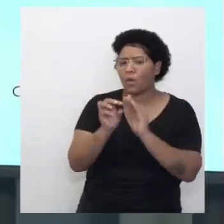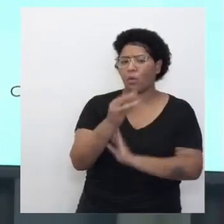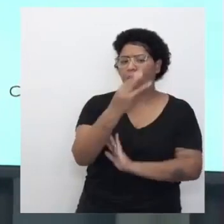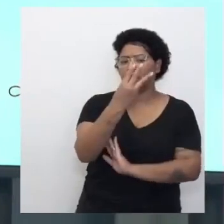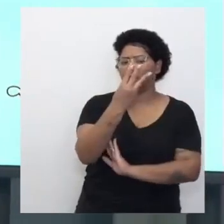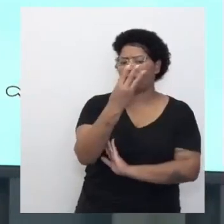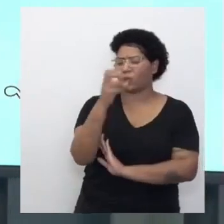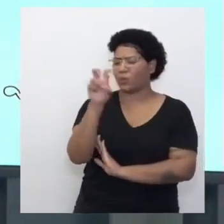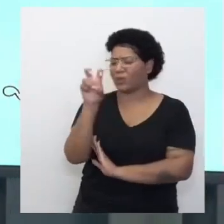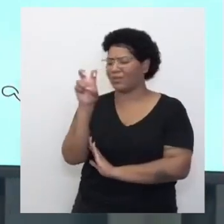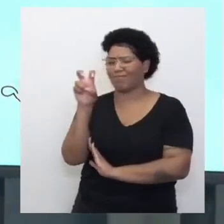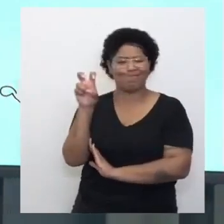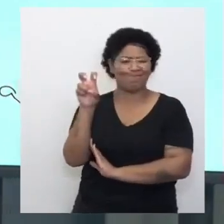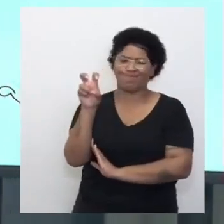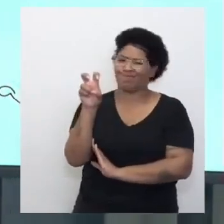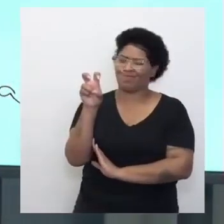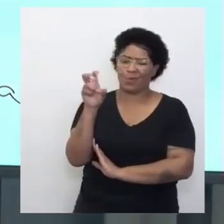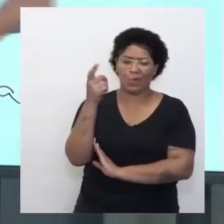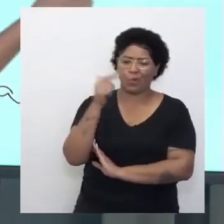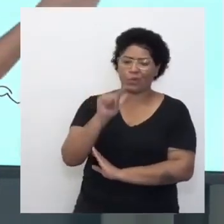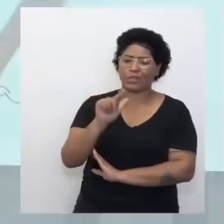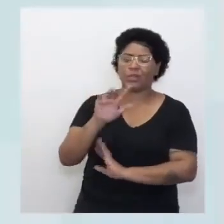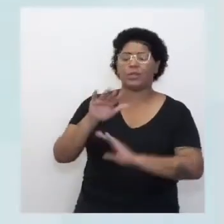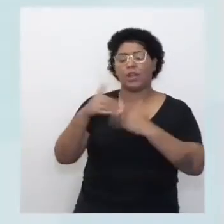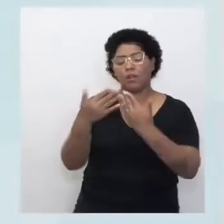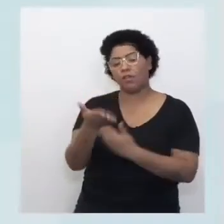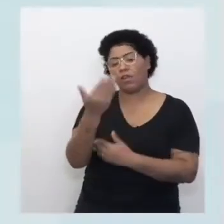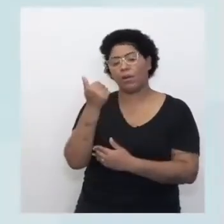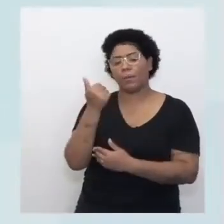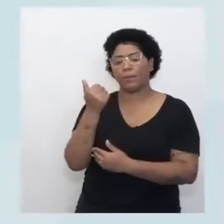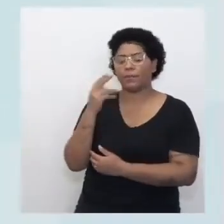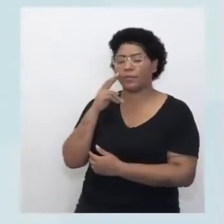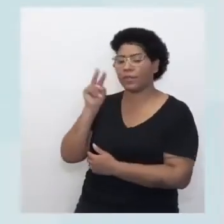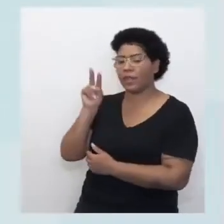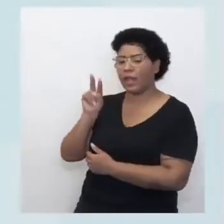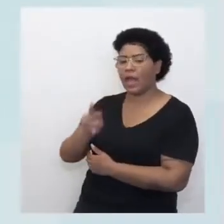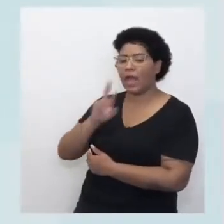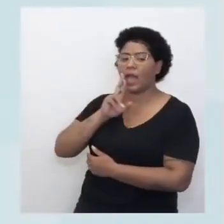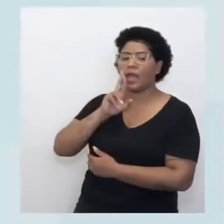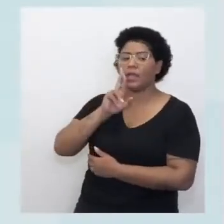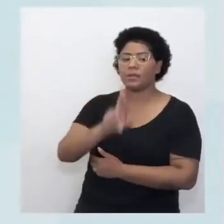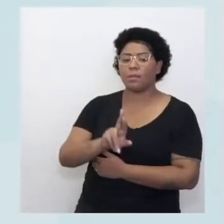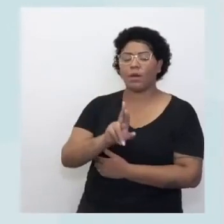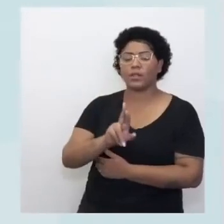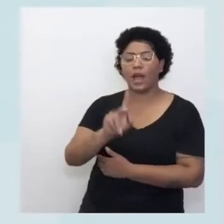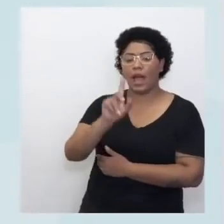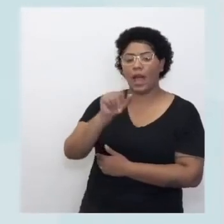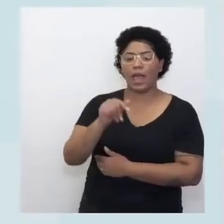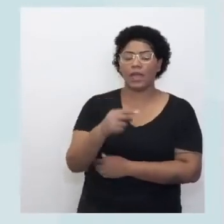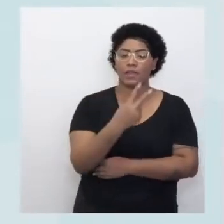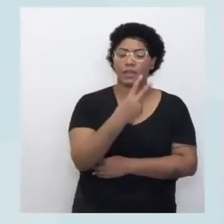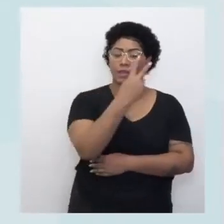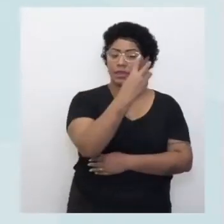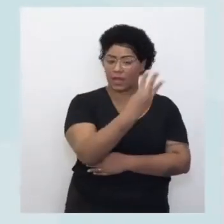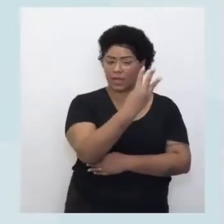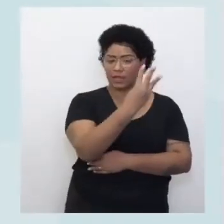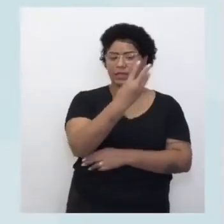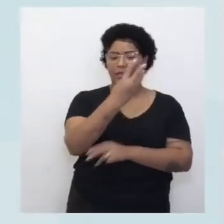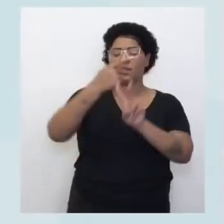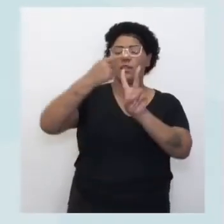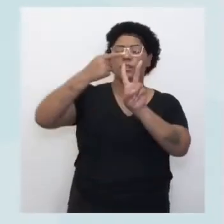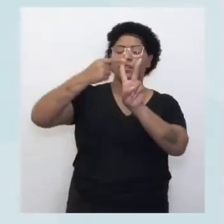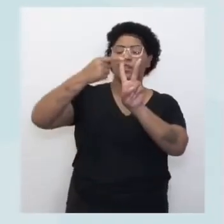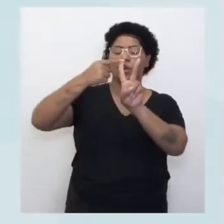que não dá, certo? Então, pronto. Esta é a resposta desta racionalização de